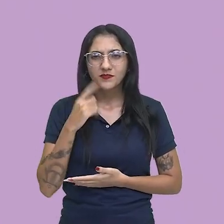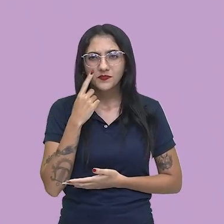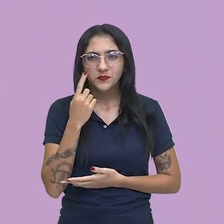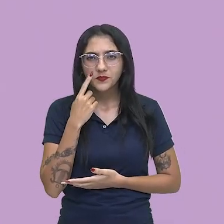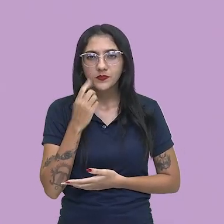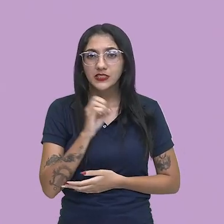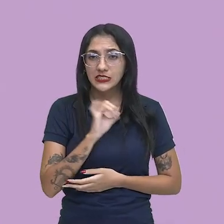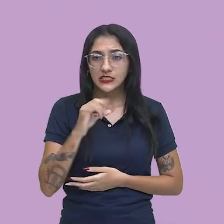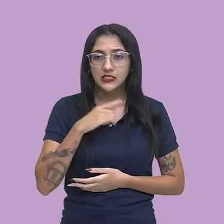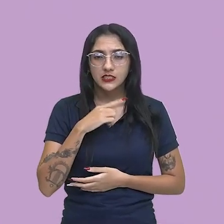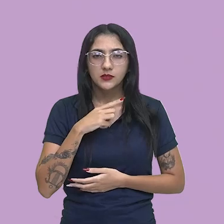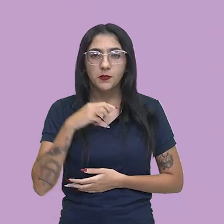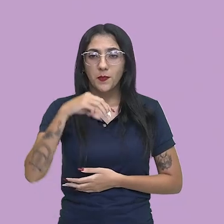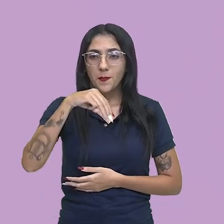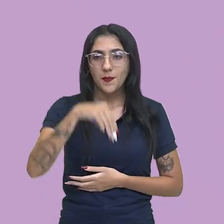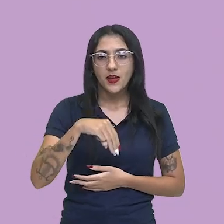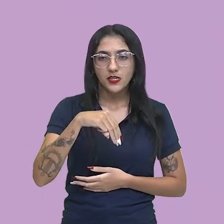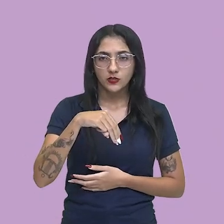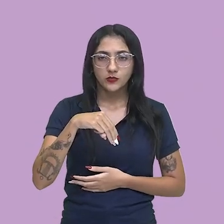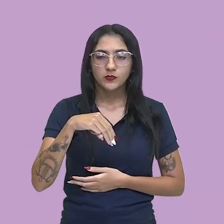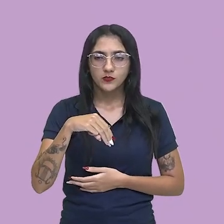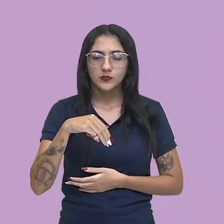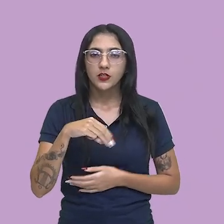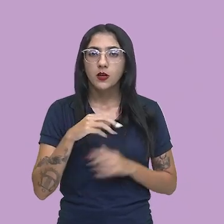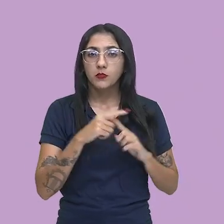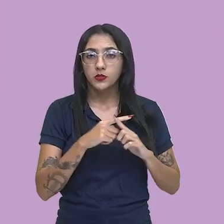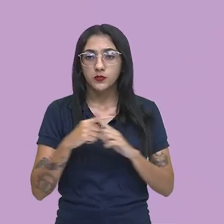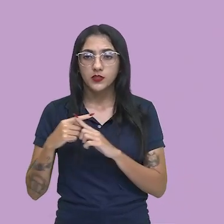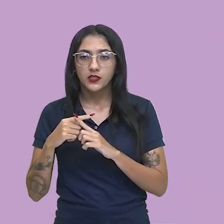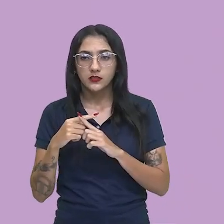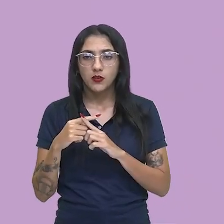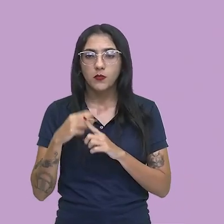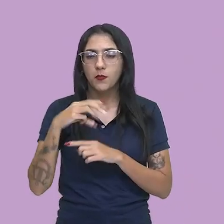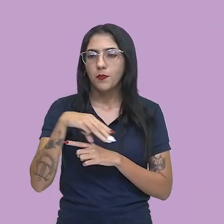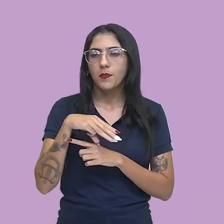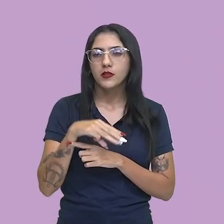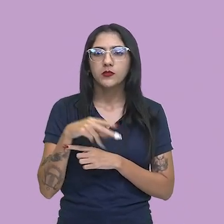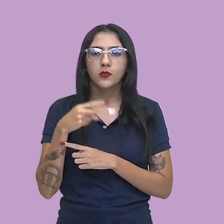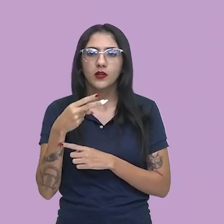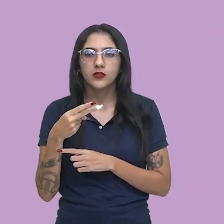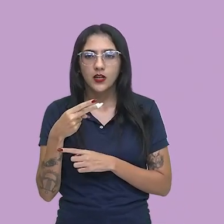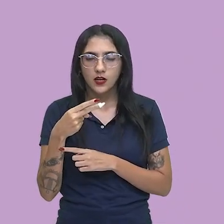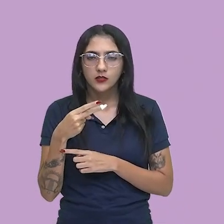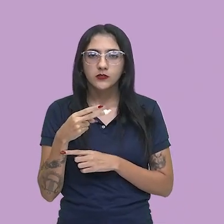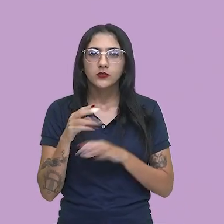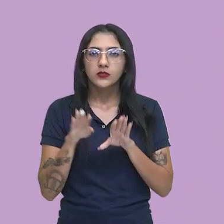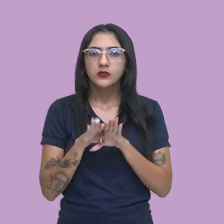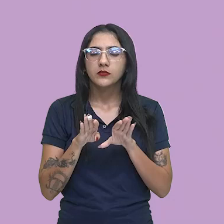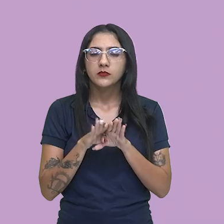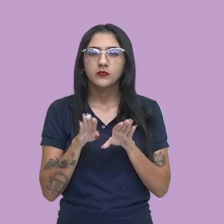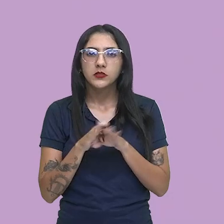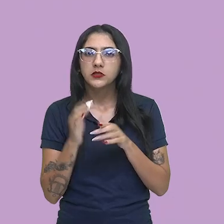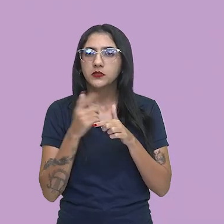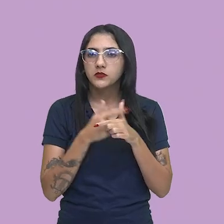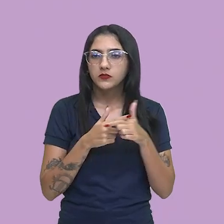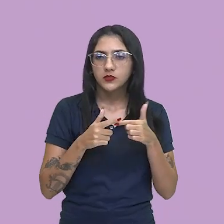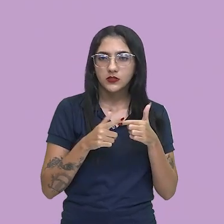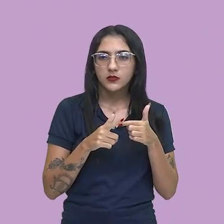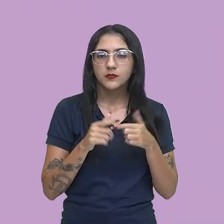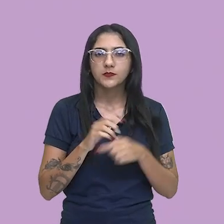estou em metro, multiplicação e divisão por 100. Se eu estou em metro quadrado, multiplicação e divisão por